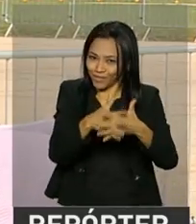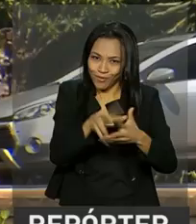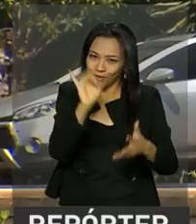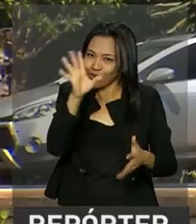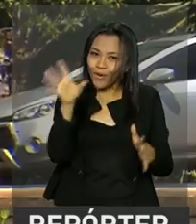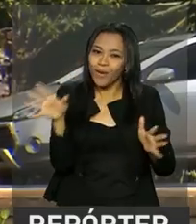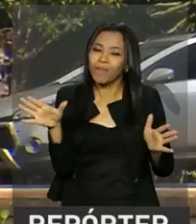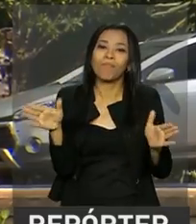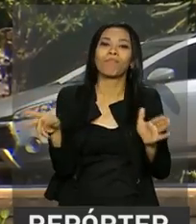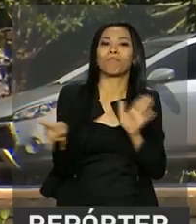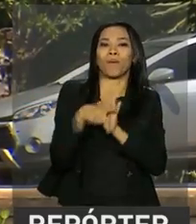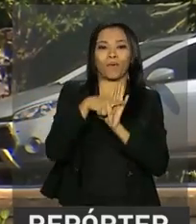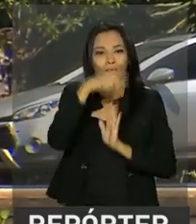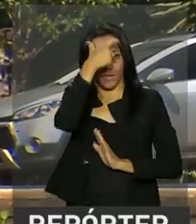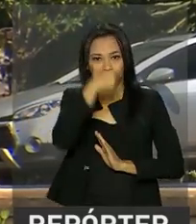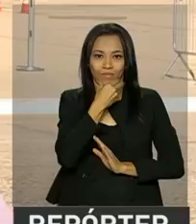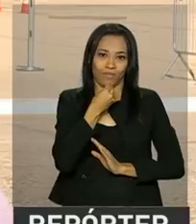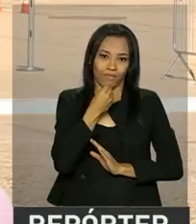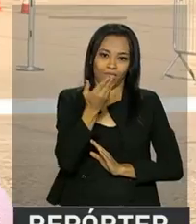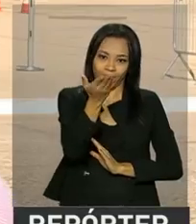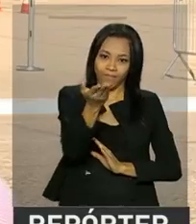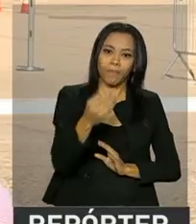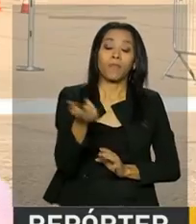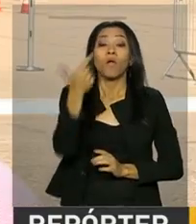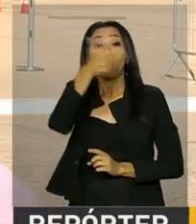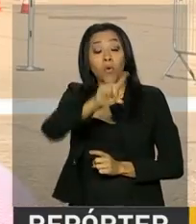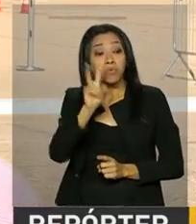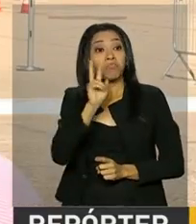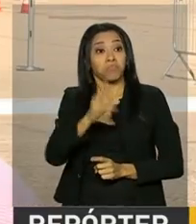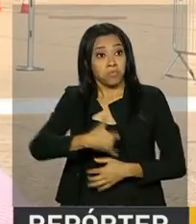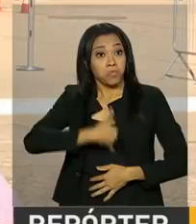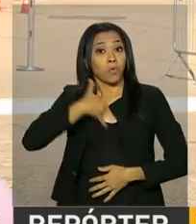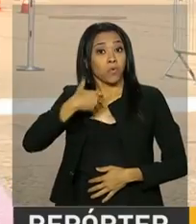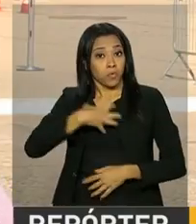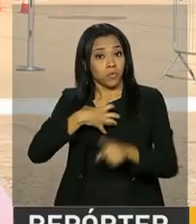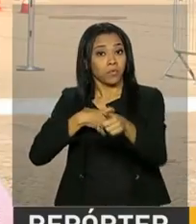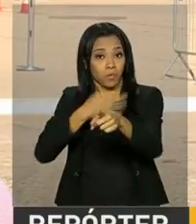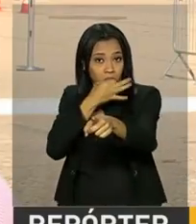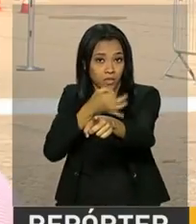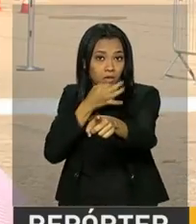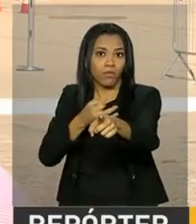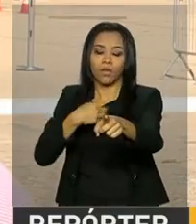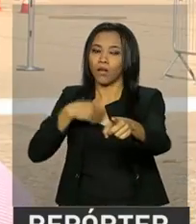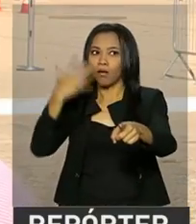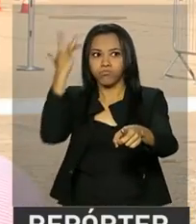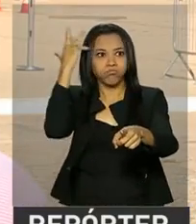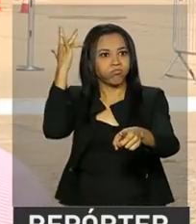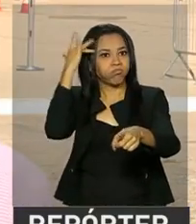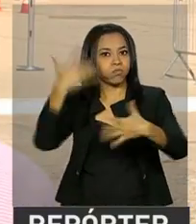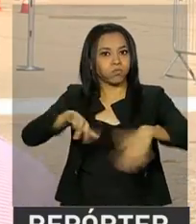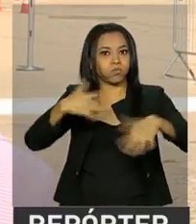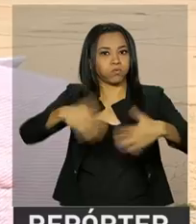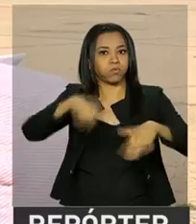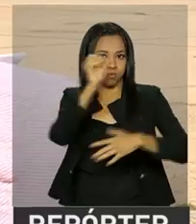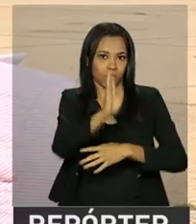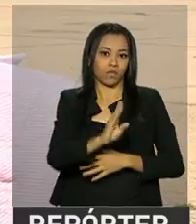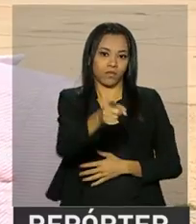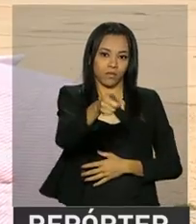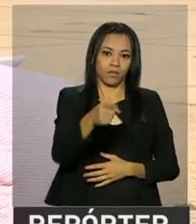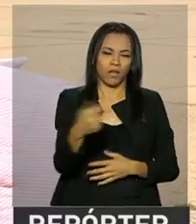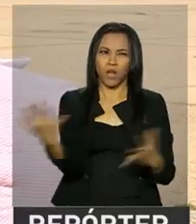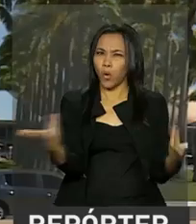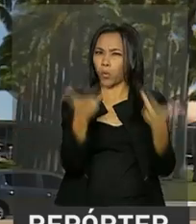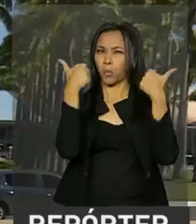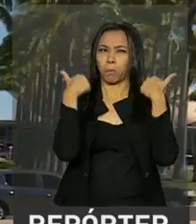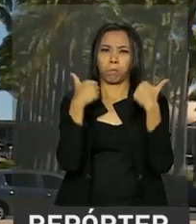que tem mesmo e não há quem não admire um motivo de orgulho até porque ele também é um grande artista do ano do nosso país né ele é firme